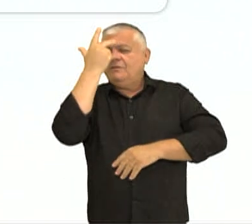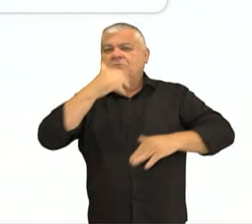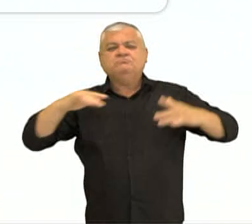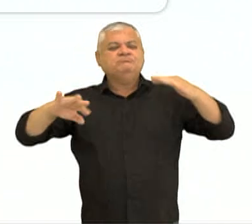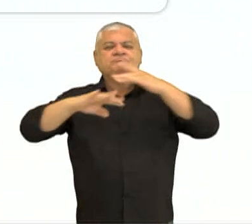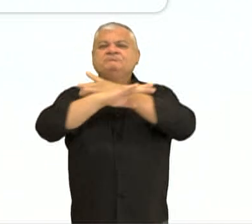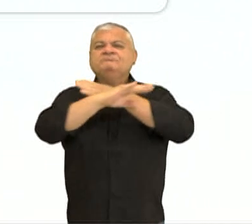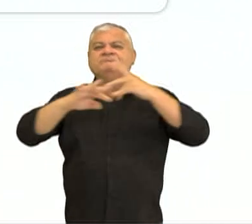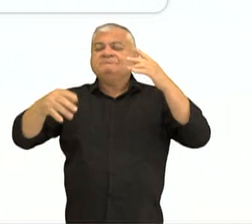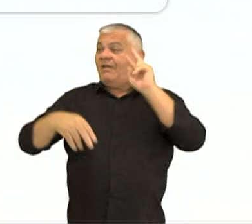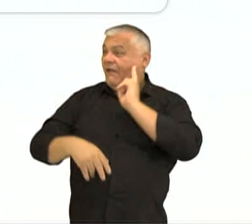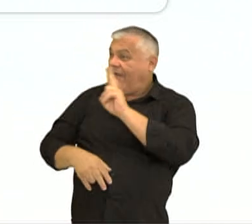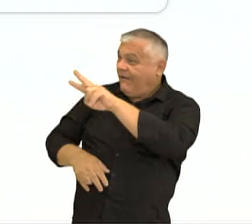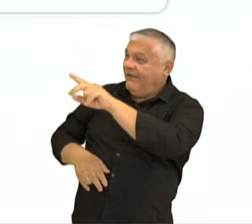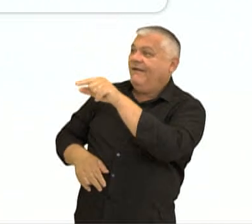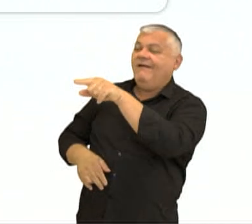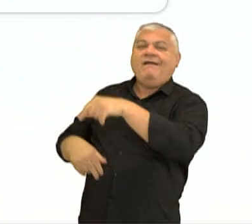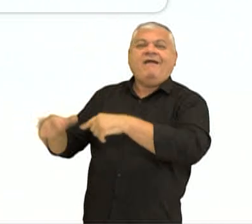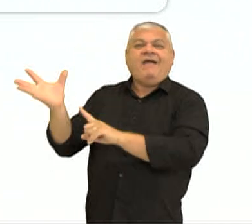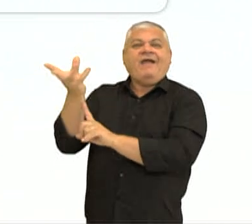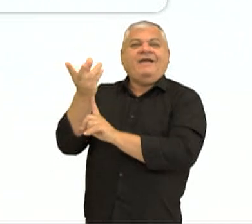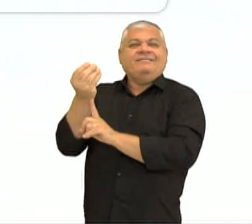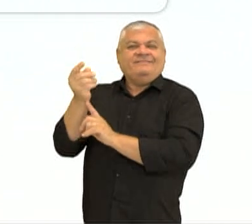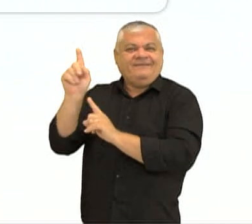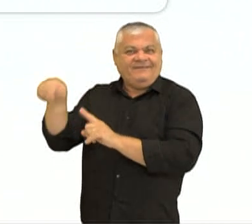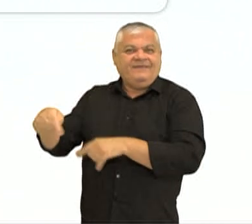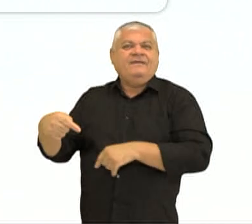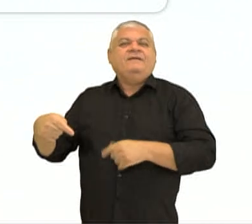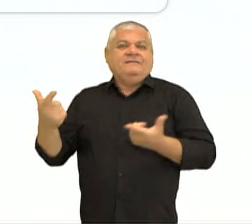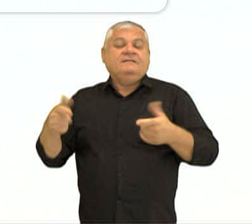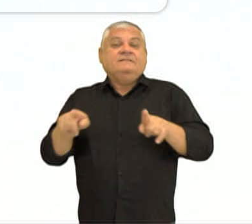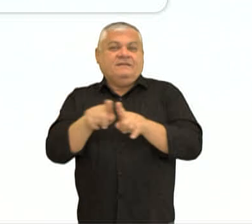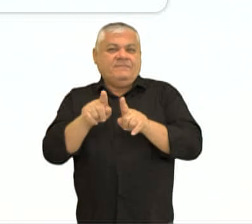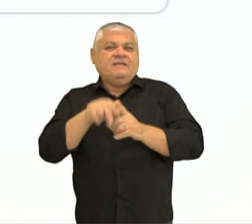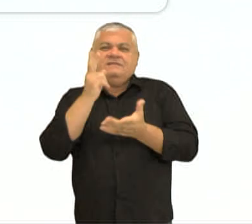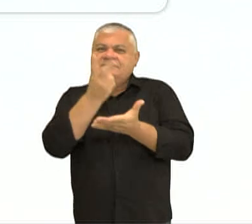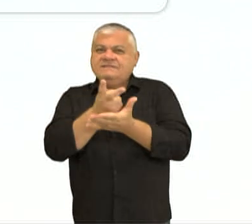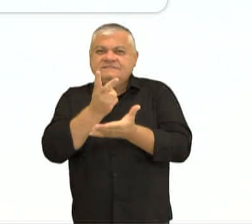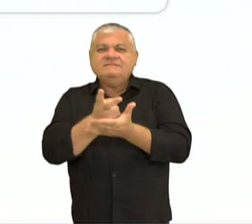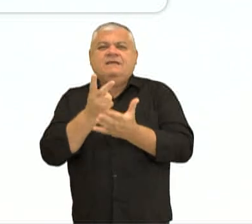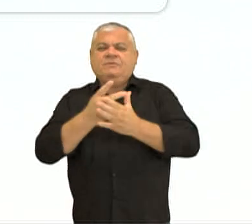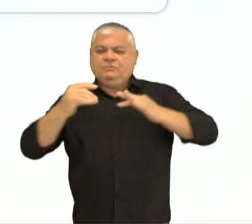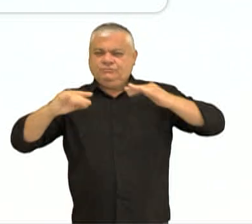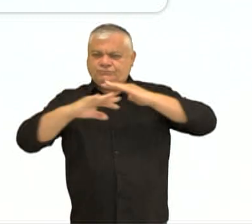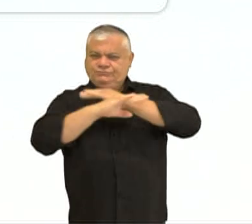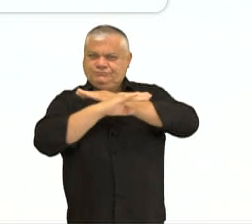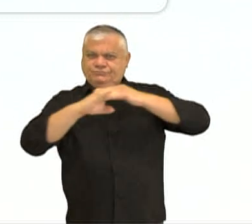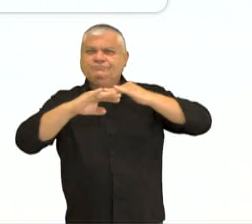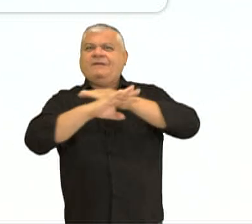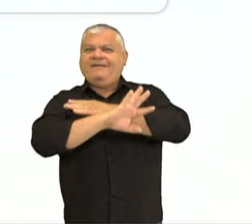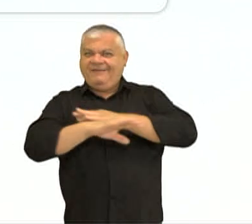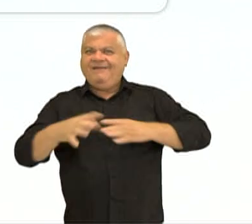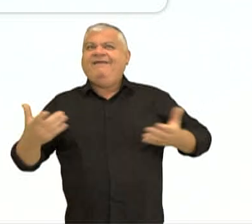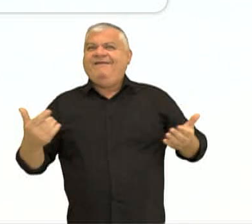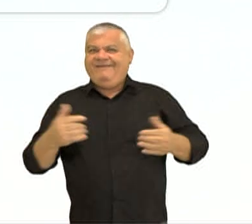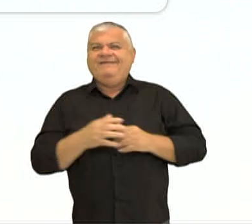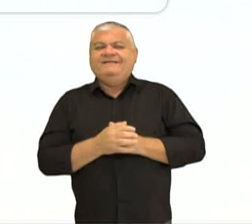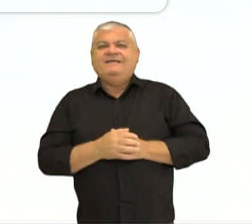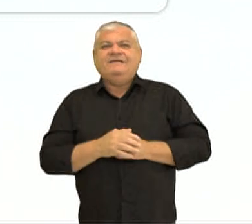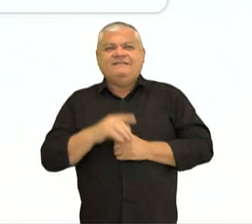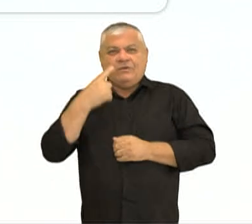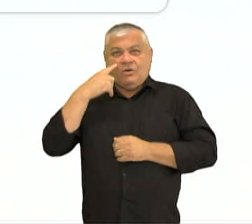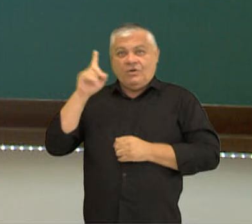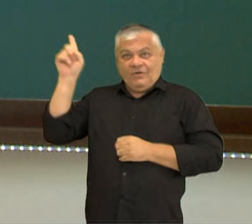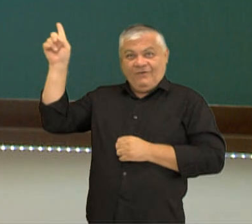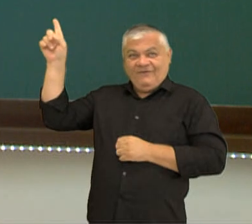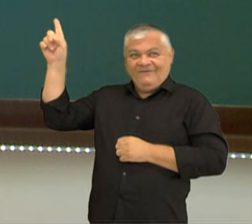rua, a praça, lugares públicos. E, geralmente, acontece em ambiente urbano, nas grandes cidades. Então, ali é